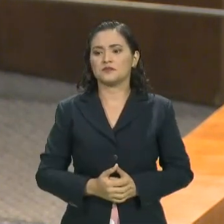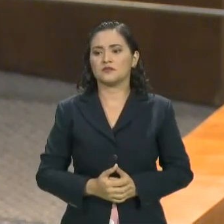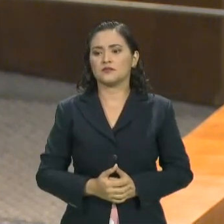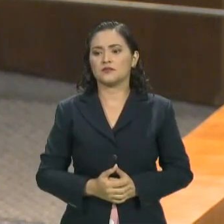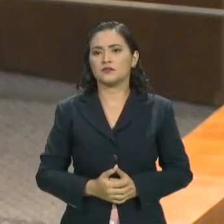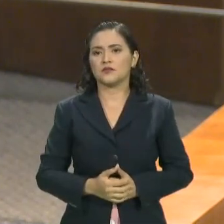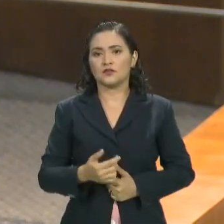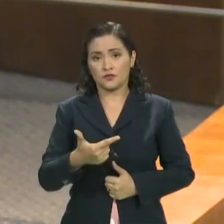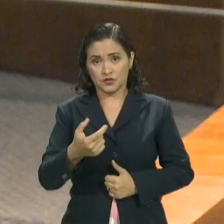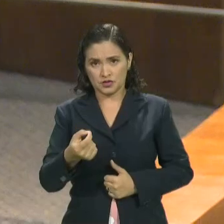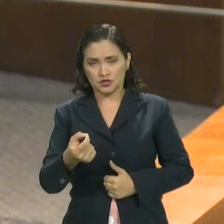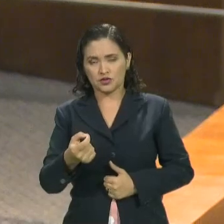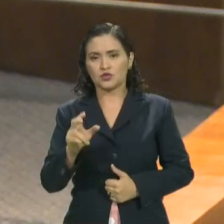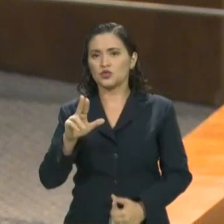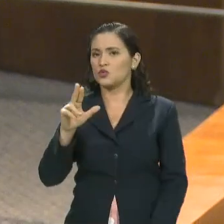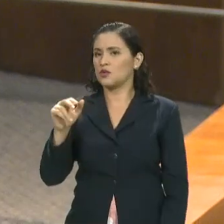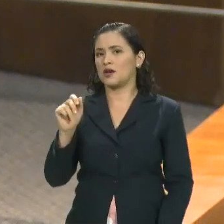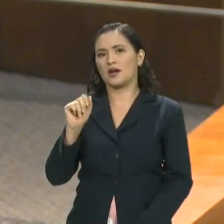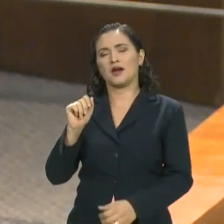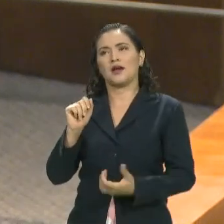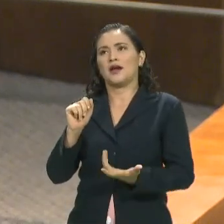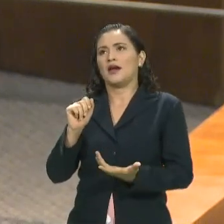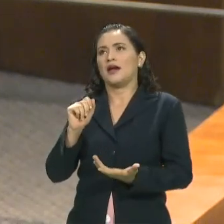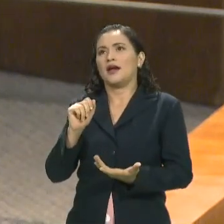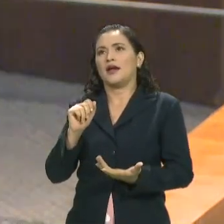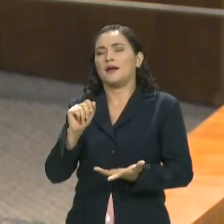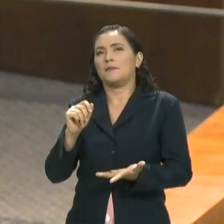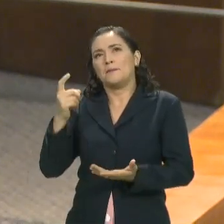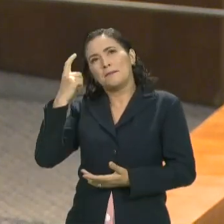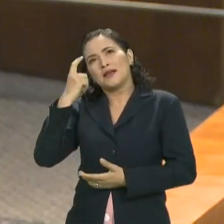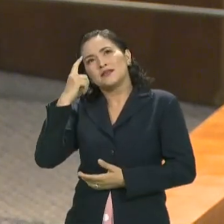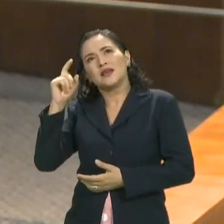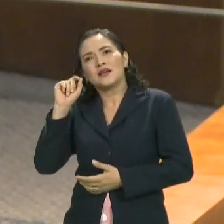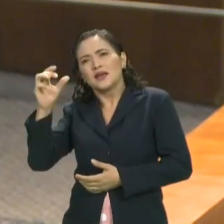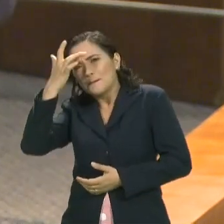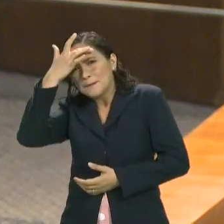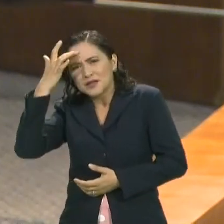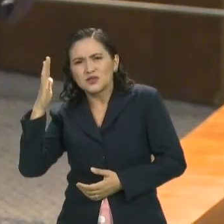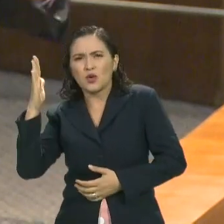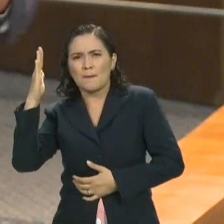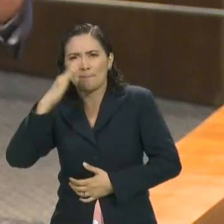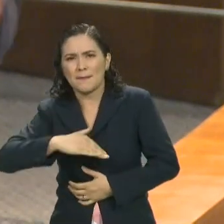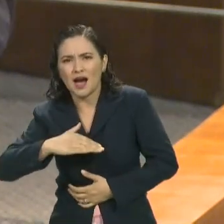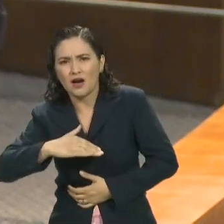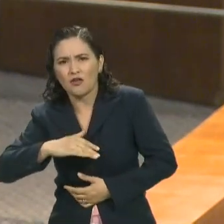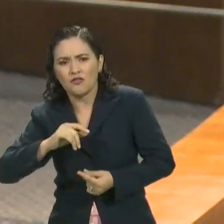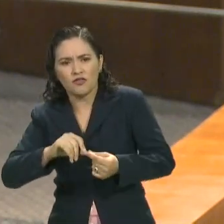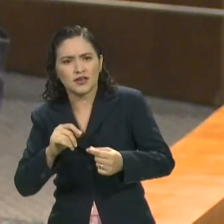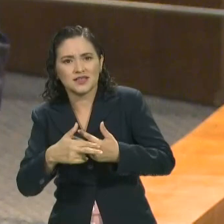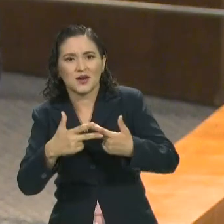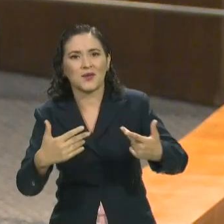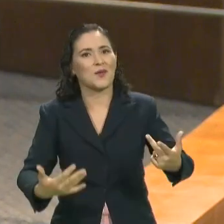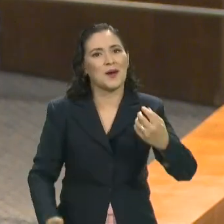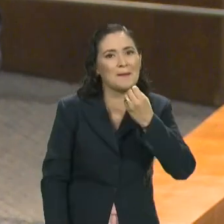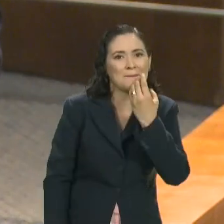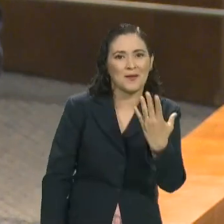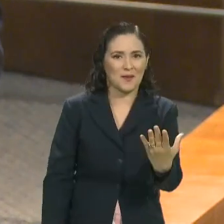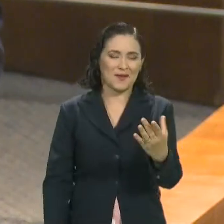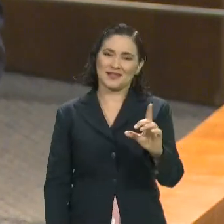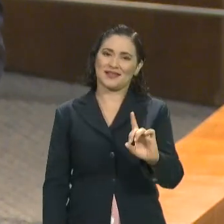homem mau não fazer maldade. Foram homens maus. Quando eu vejo aqui o deputado Vinícius